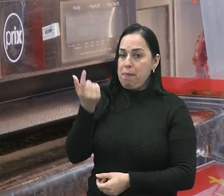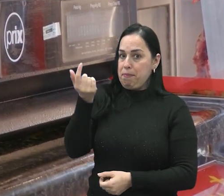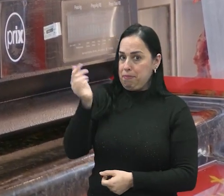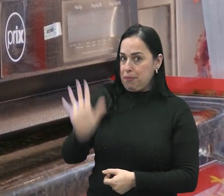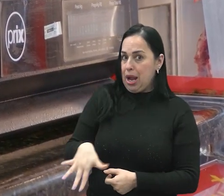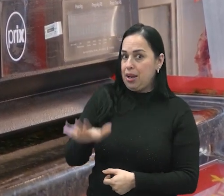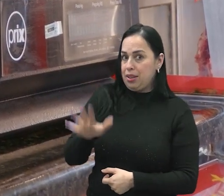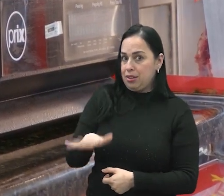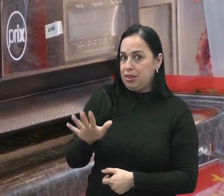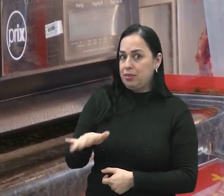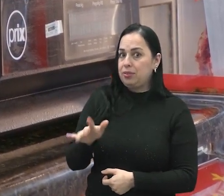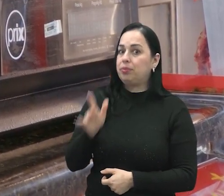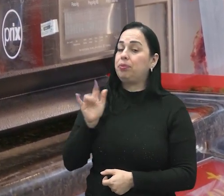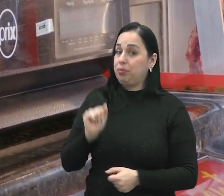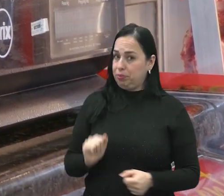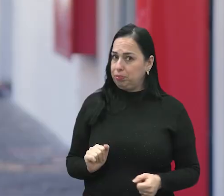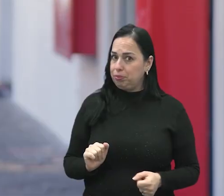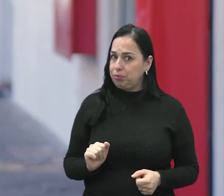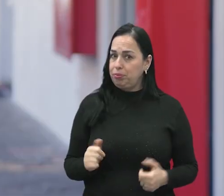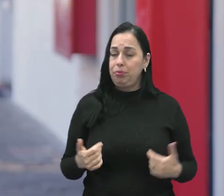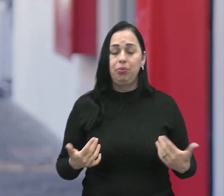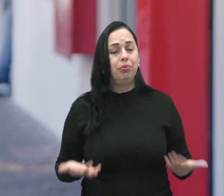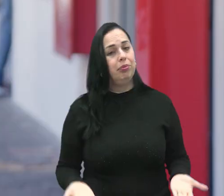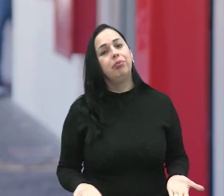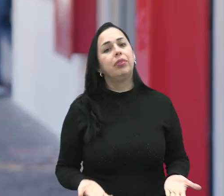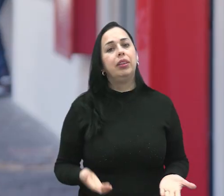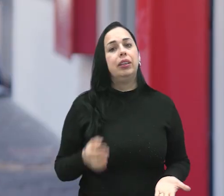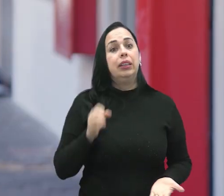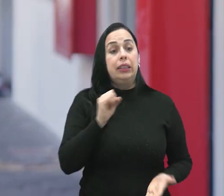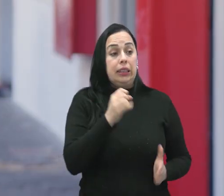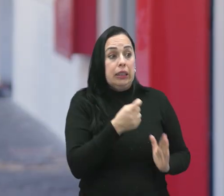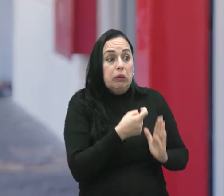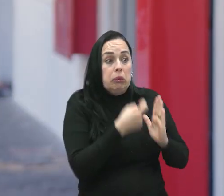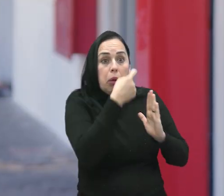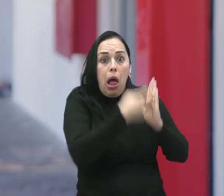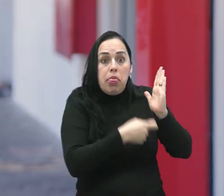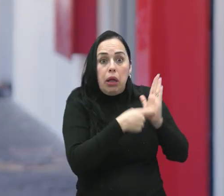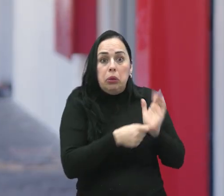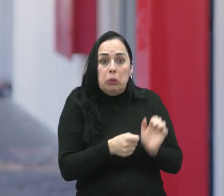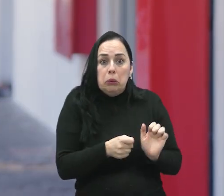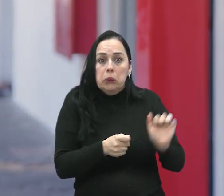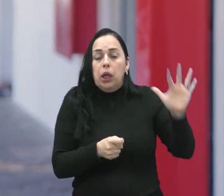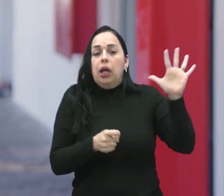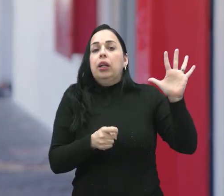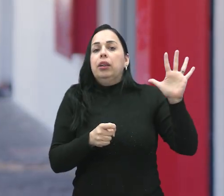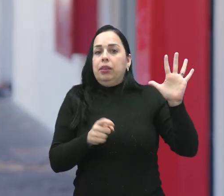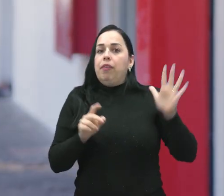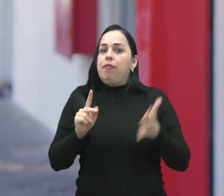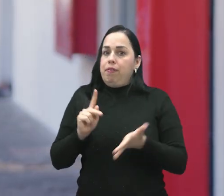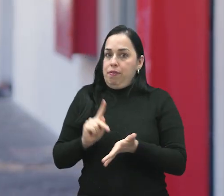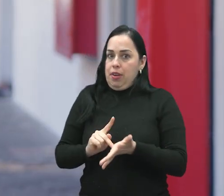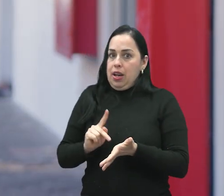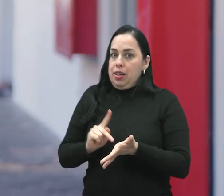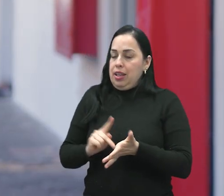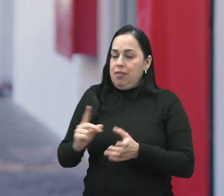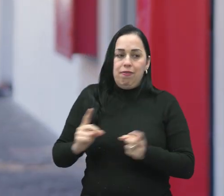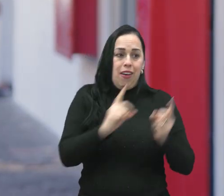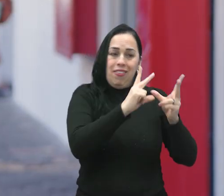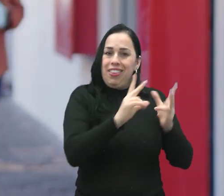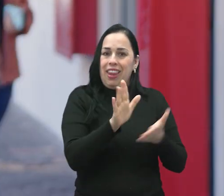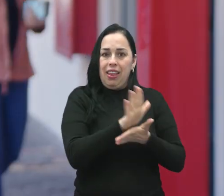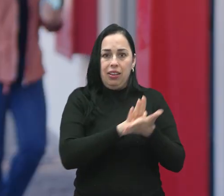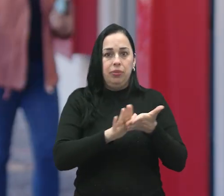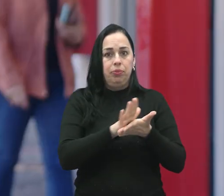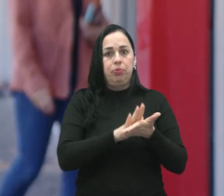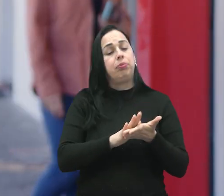seguindo a lei da oferta e procura? Se tiver uma taxação muito alta, né, realmente vai diminuir essa exportação.